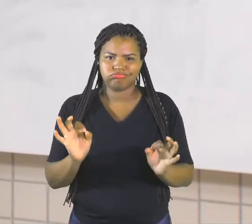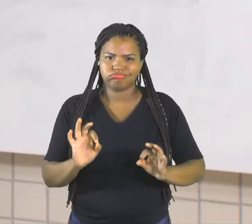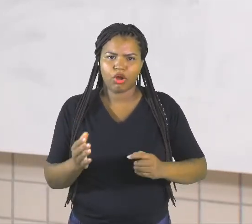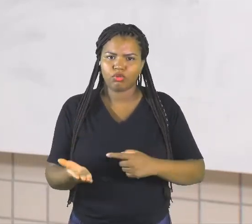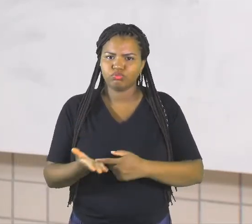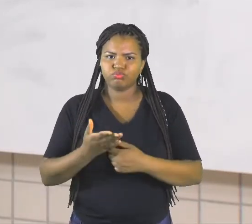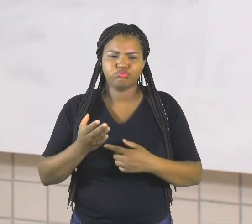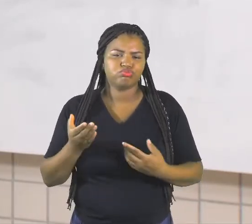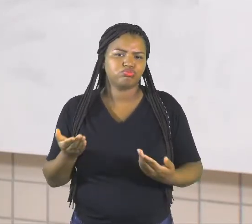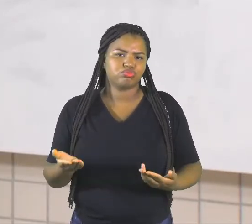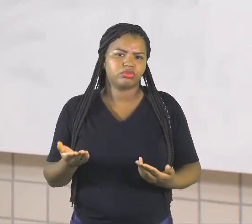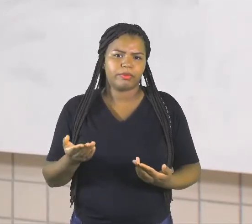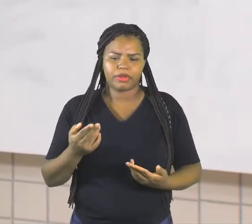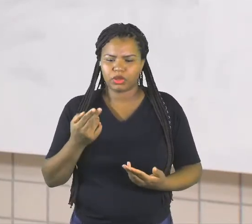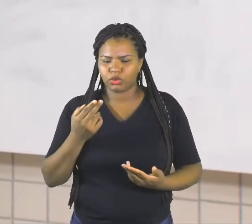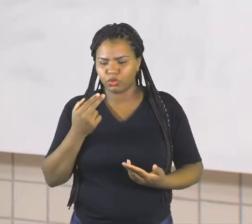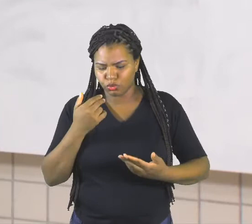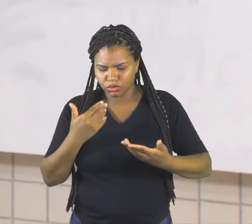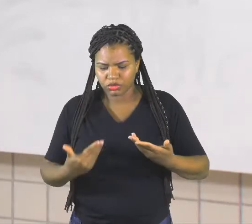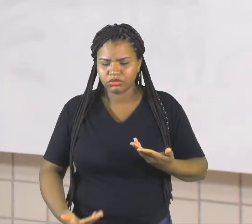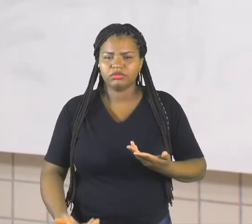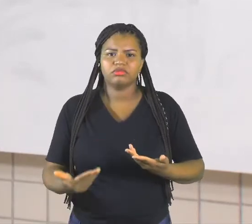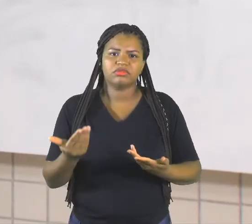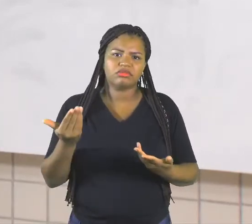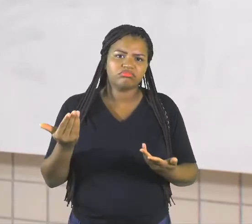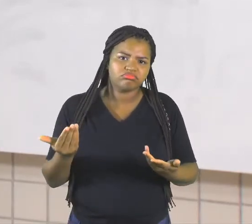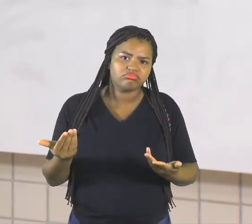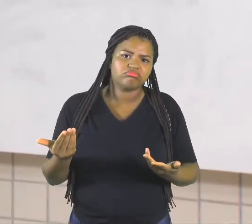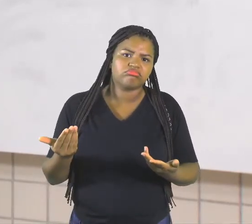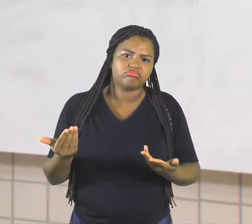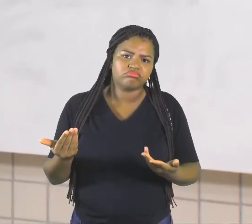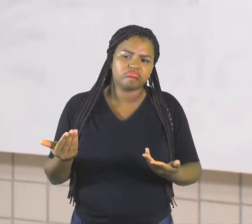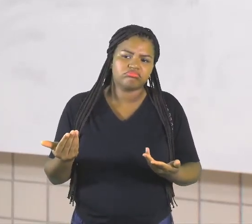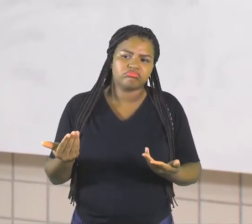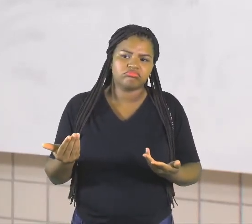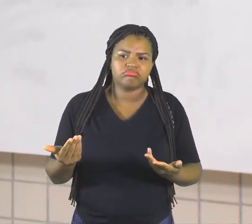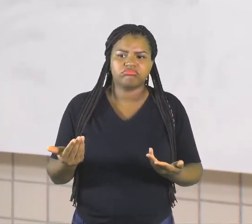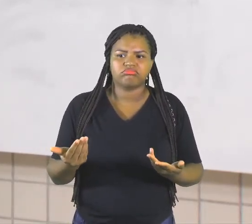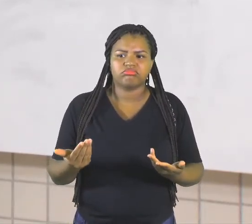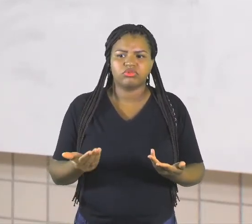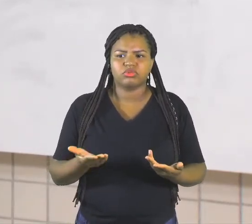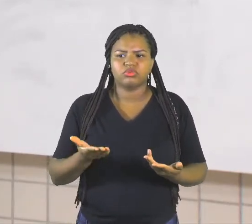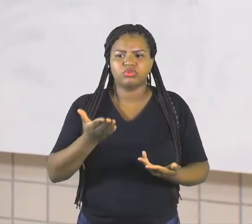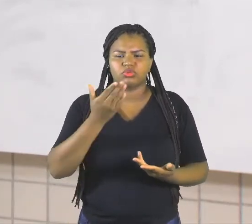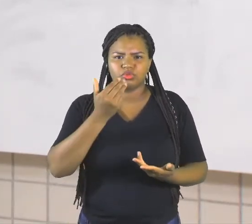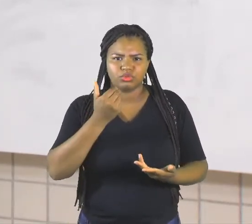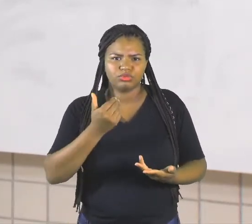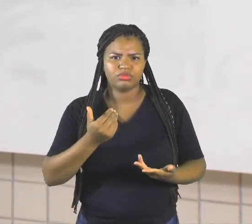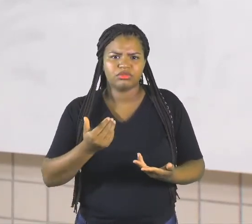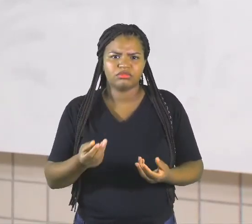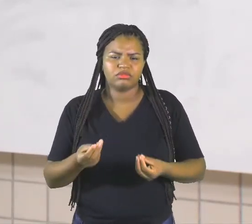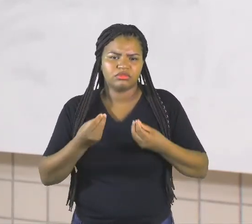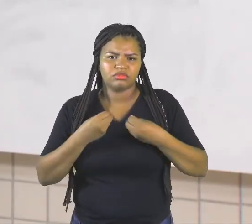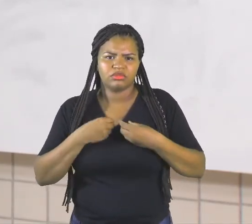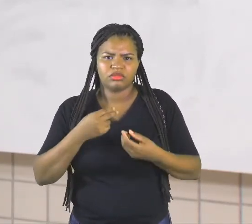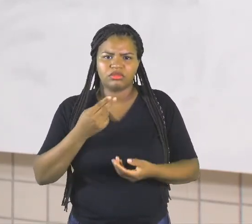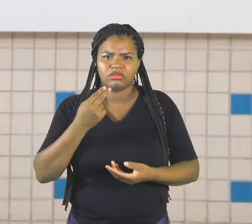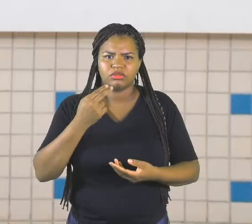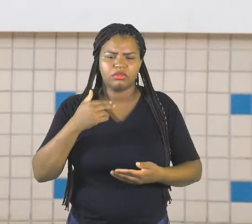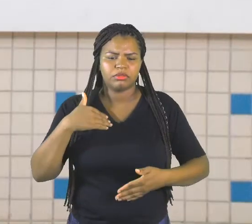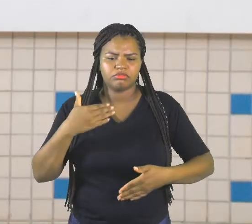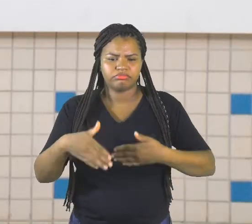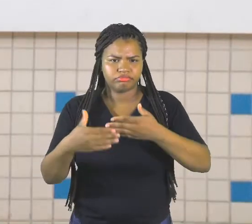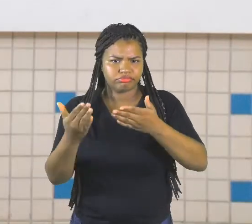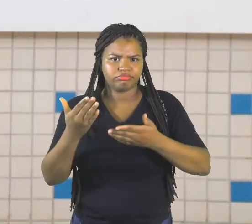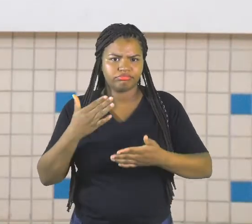a nutrição do corpo, o uso que nosso corpo faz dos alimentos para nutrir e para construir nosso corpo.